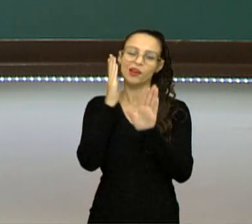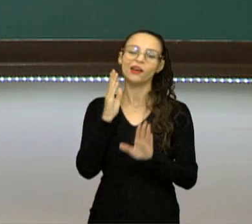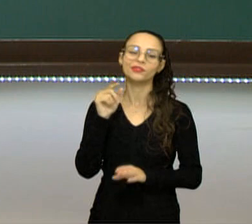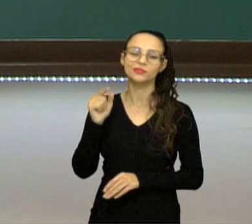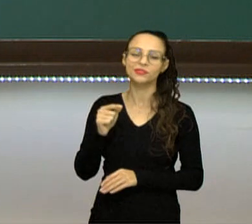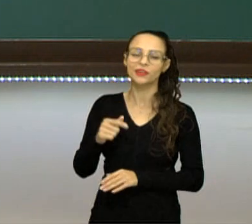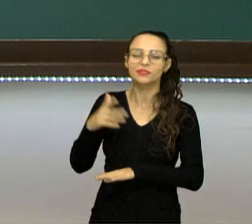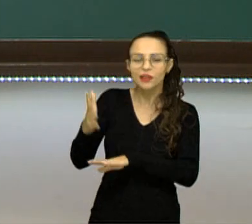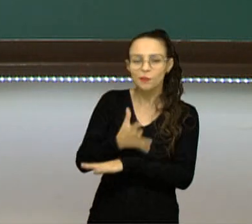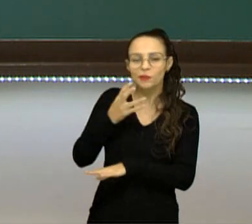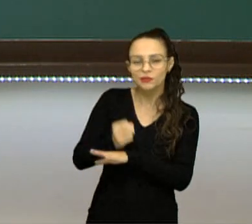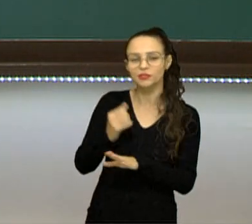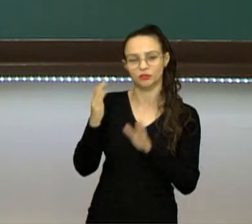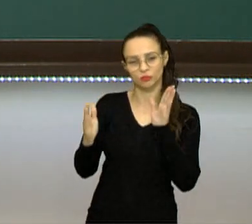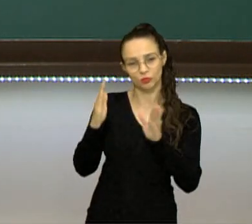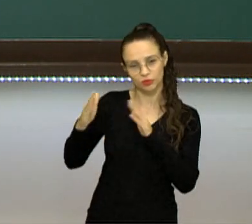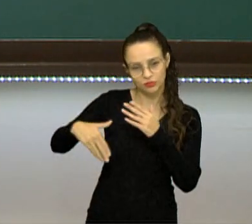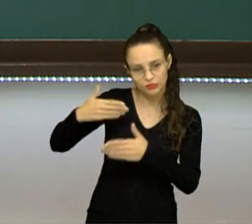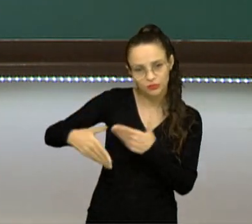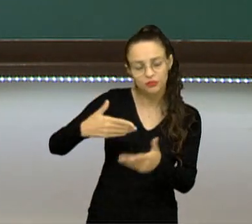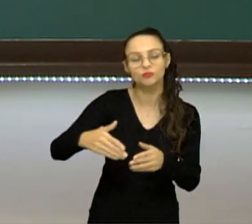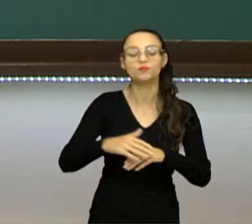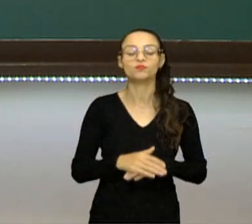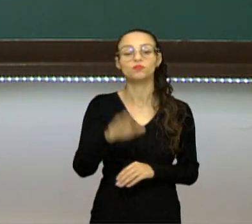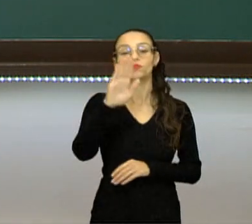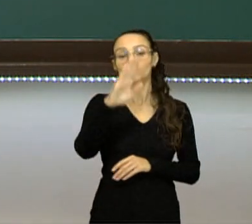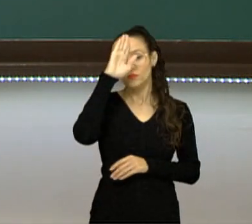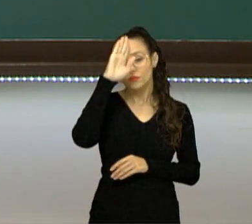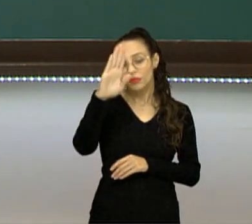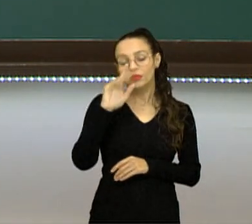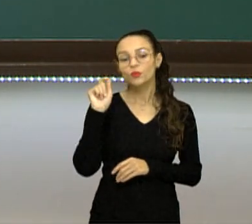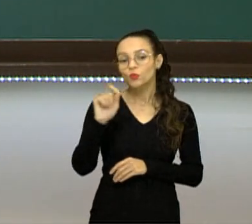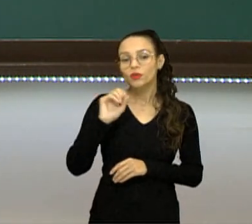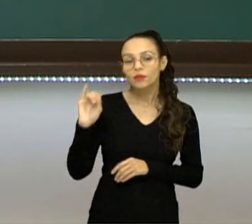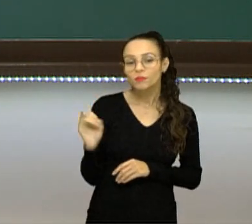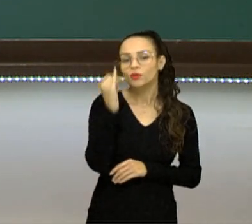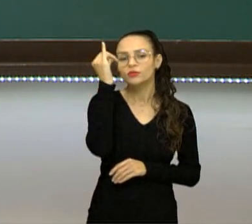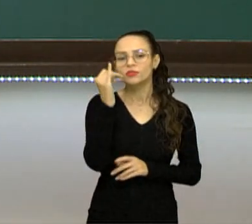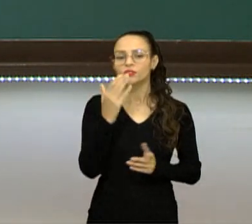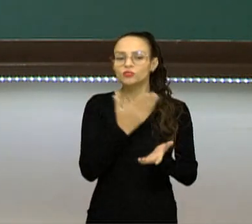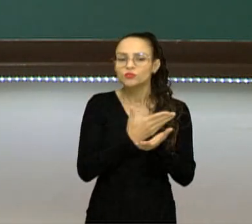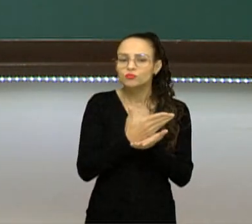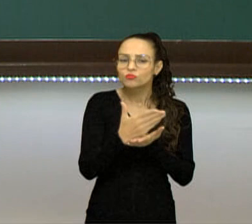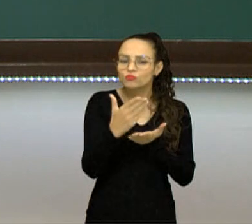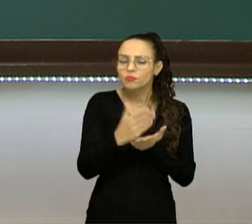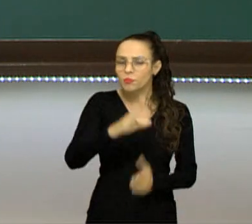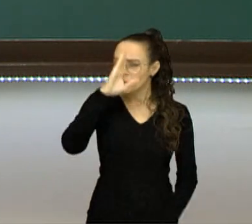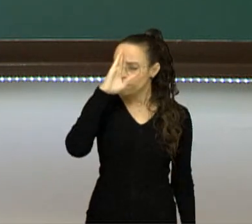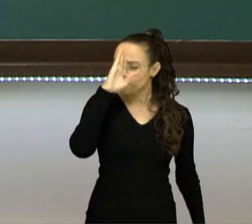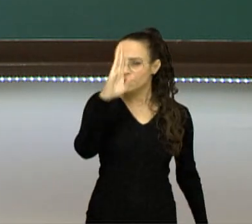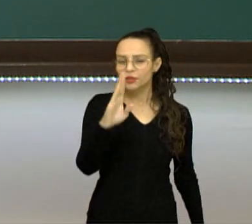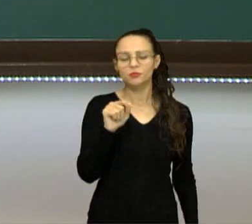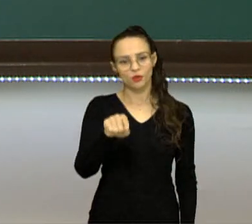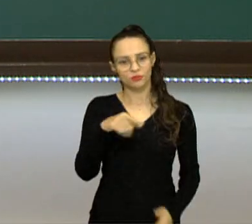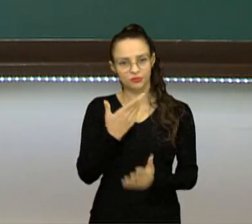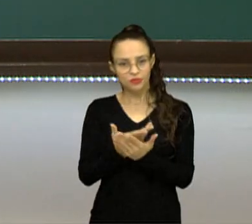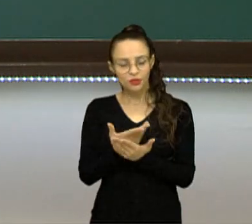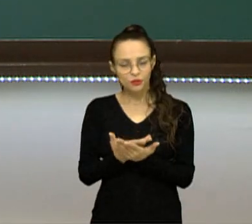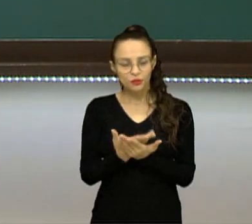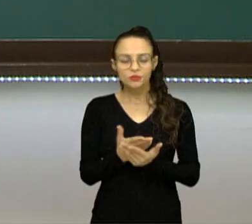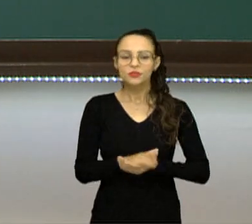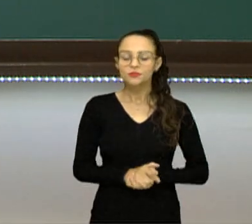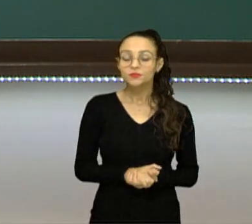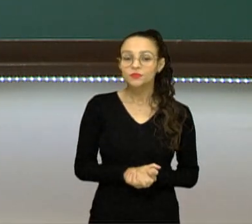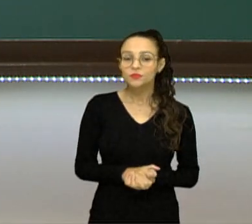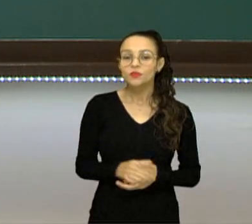temos para entender, principalmente, a essência, o esqueleto, a espinha dorsal desta aula? Que